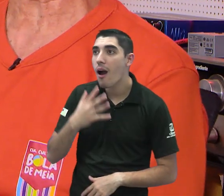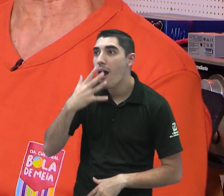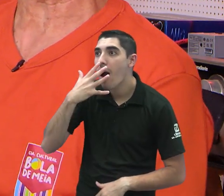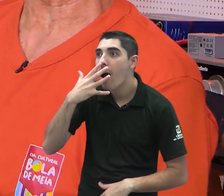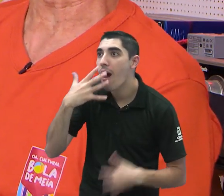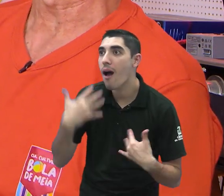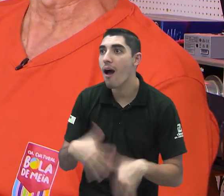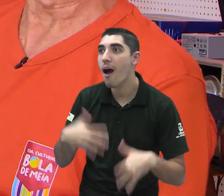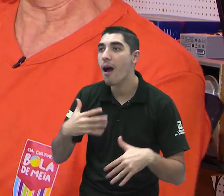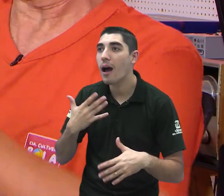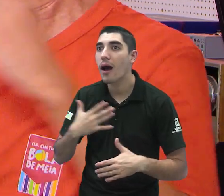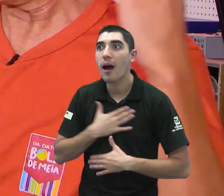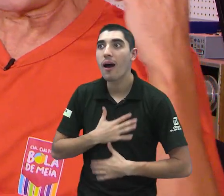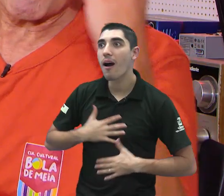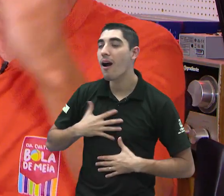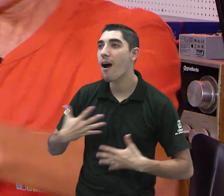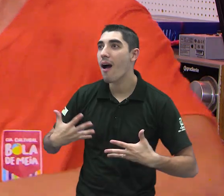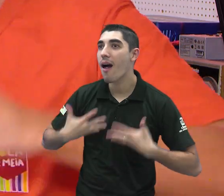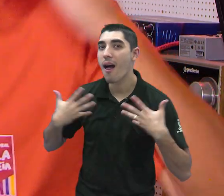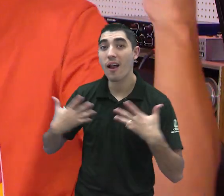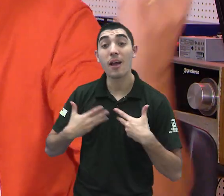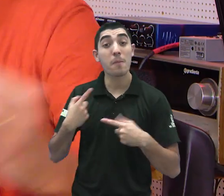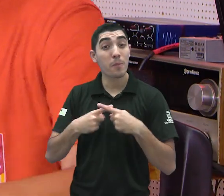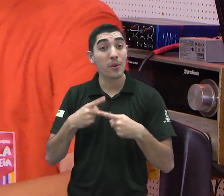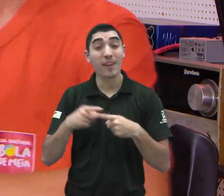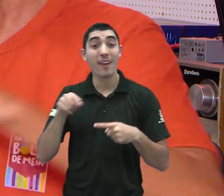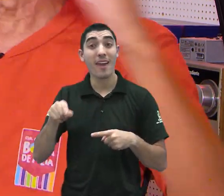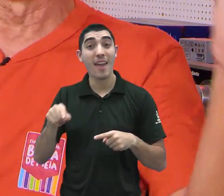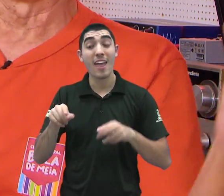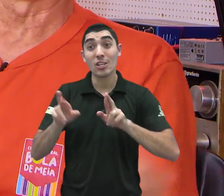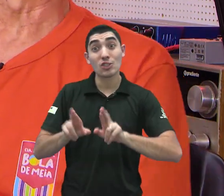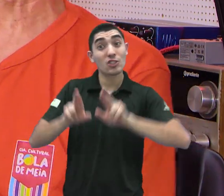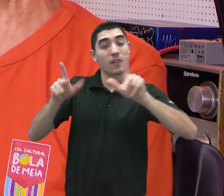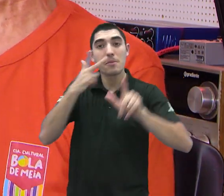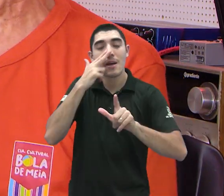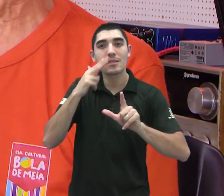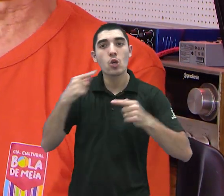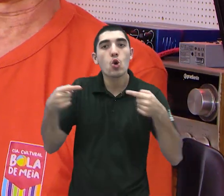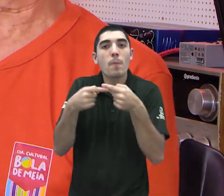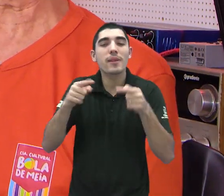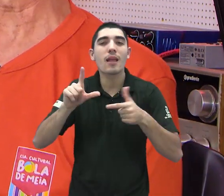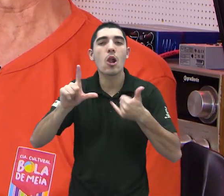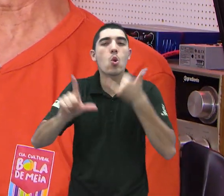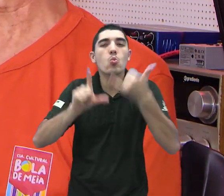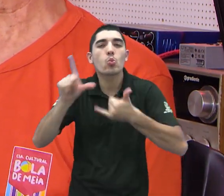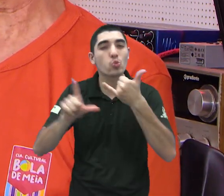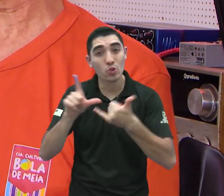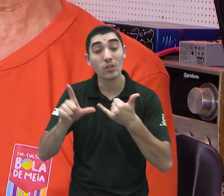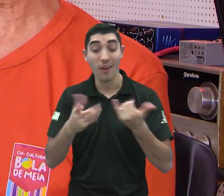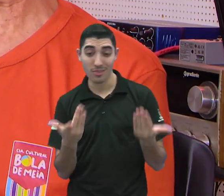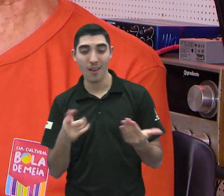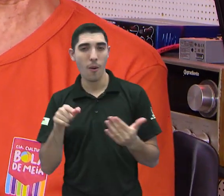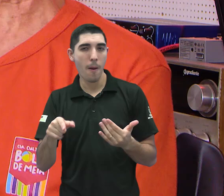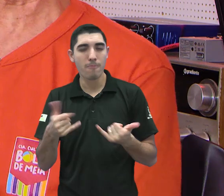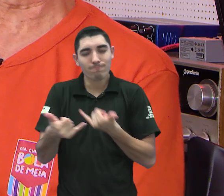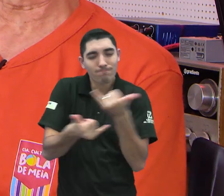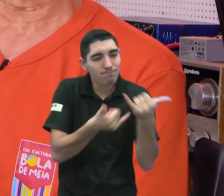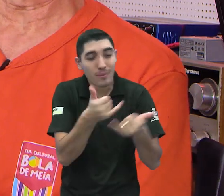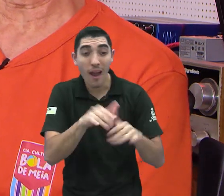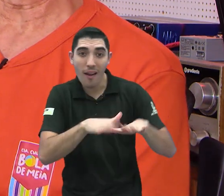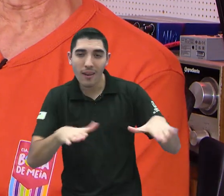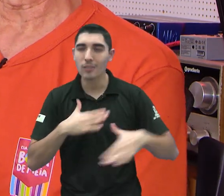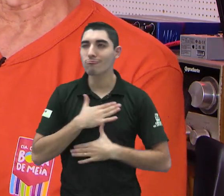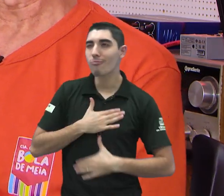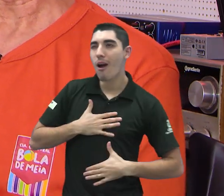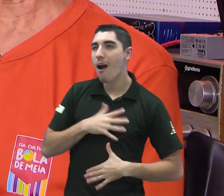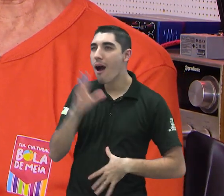não conquistar, né? Porque sempre é legal fazer uma coisa lúdica, né? Então essas brincadeiras aí